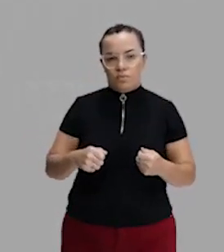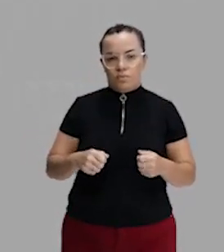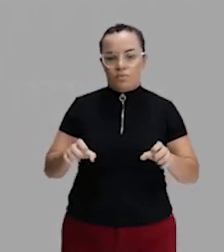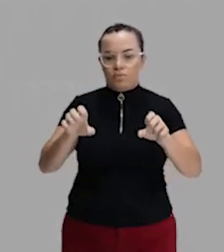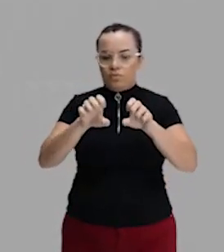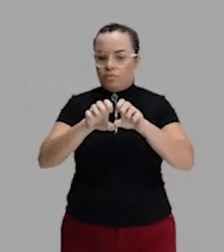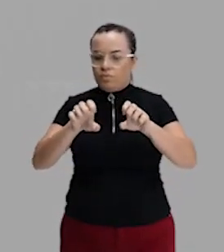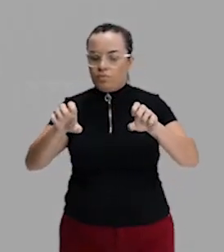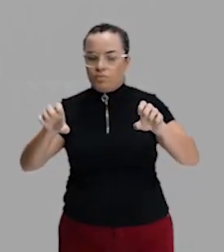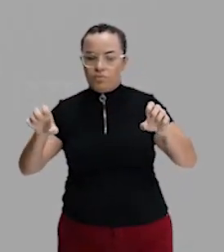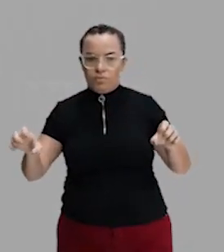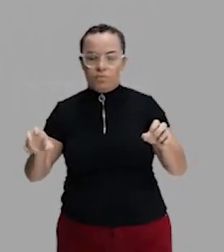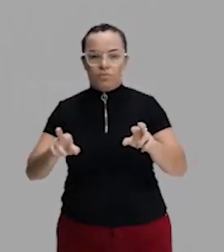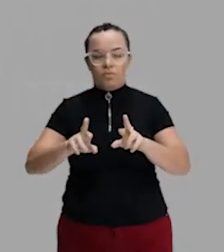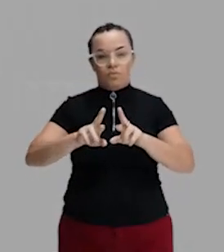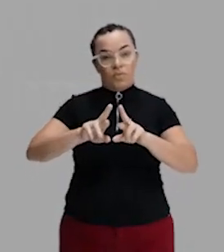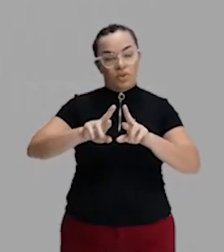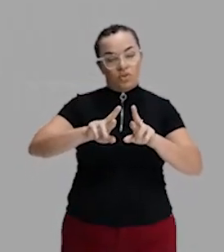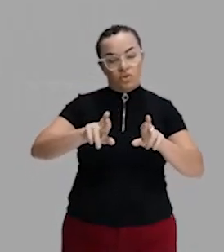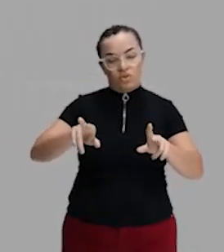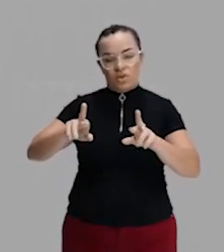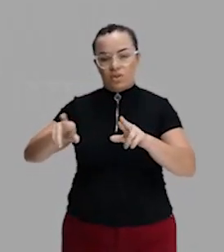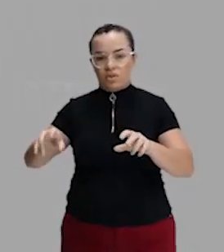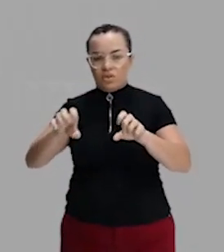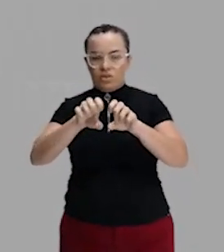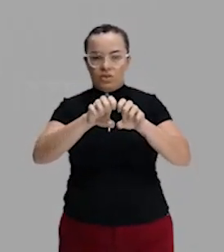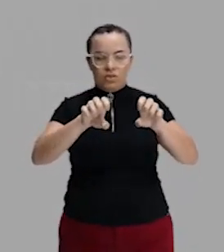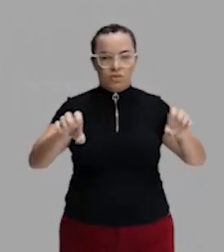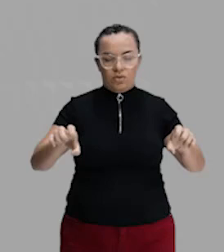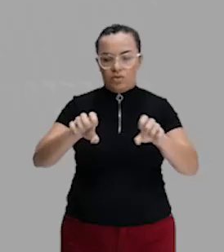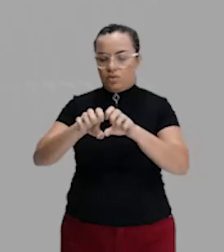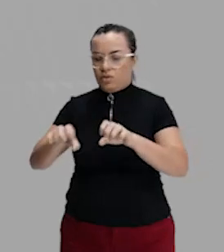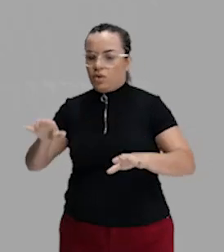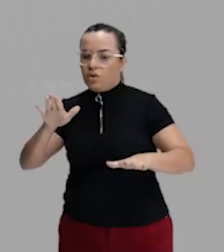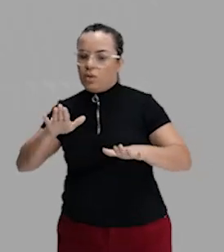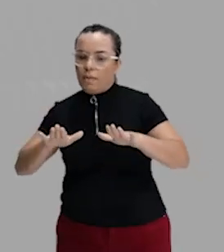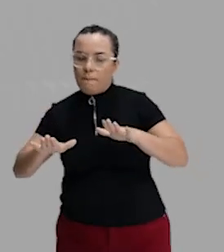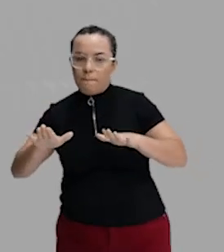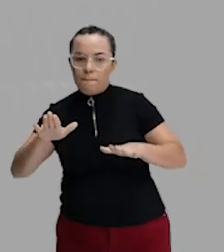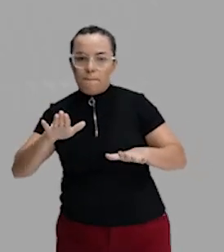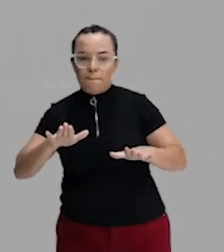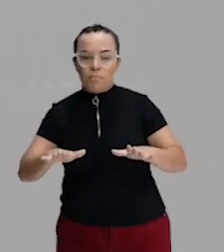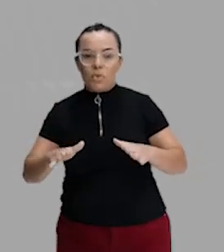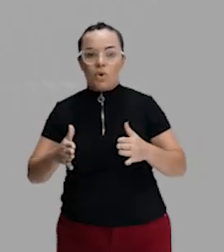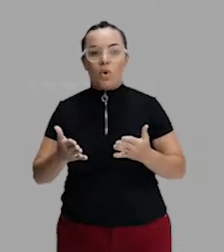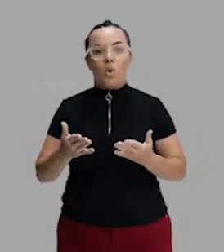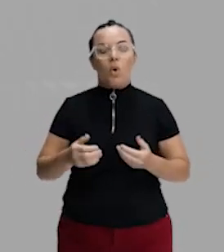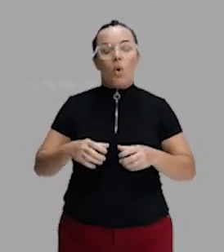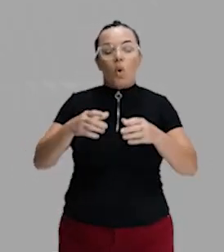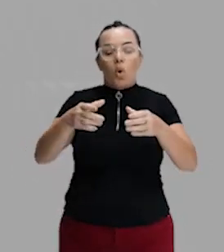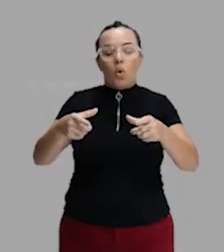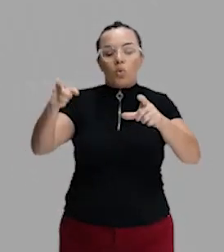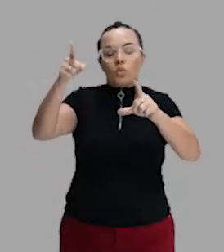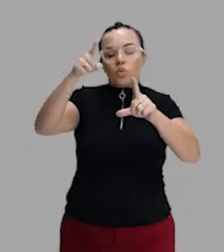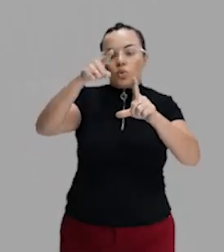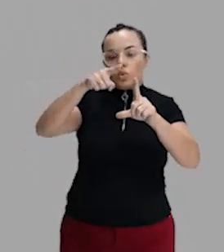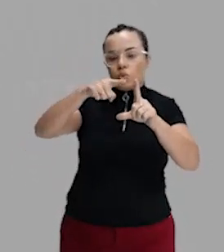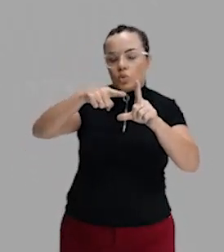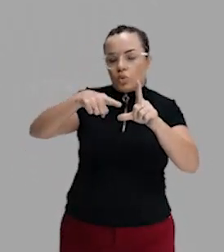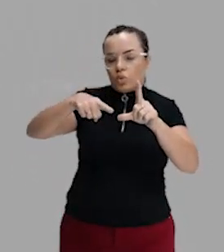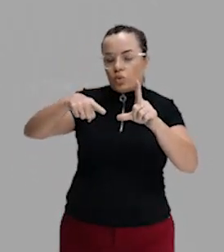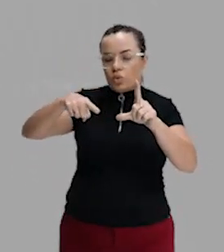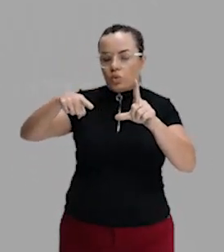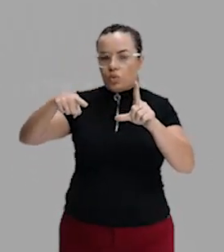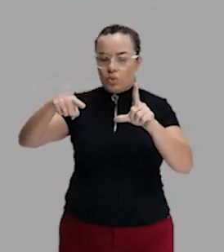equação, as diferentes equações, né? Dependendo aí da posição da parábola, da sua concavidade,